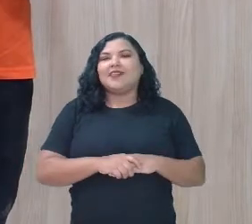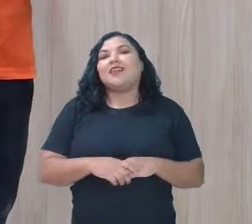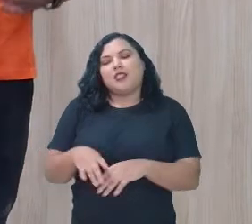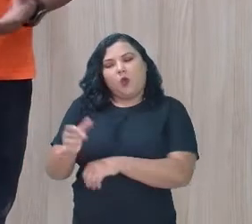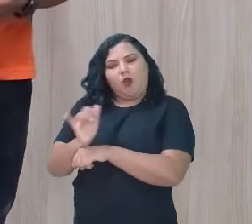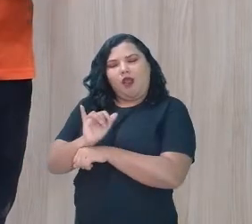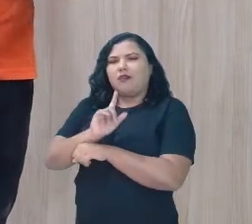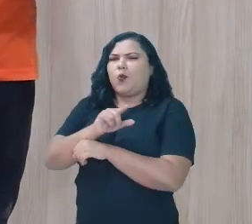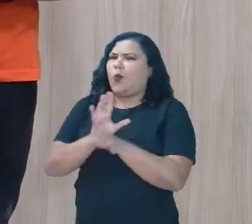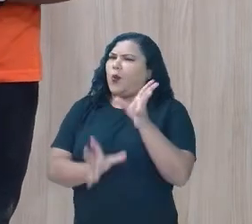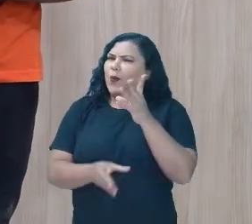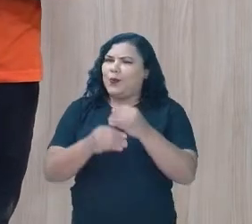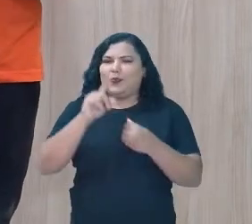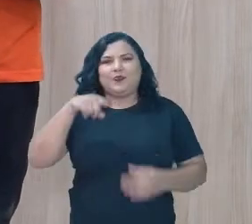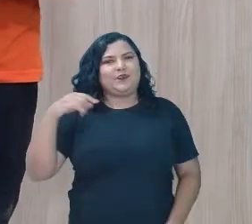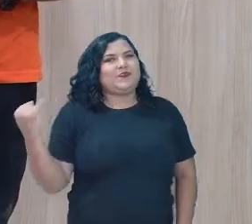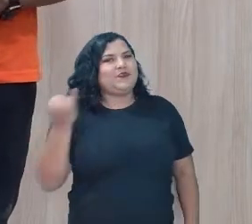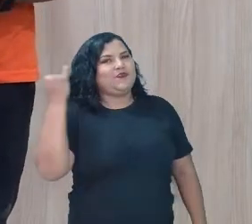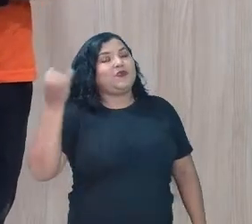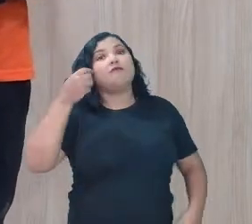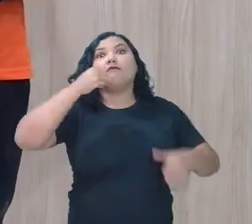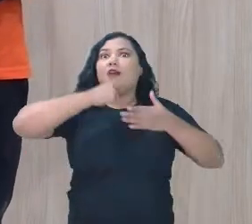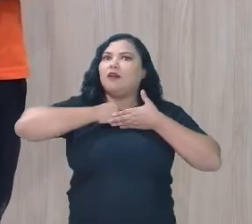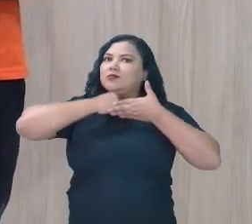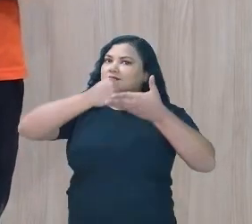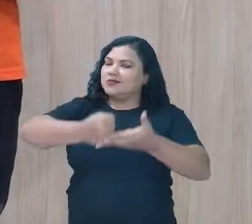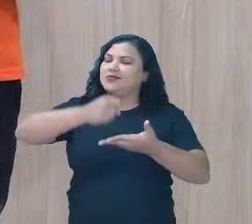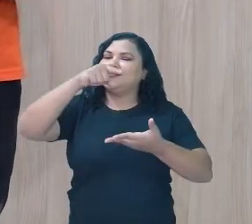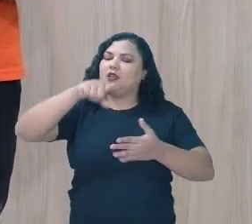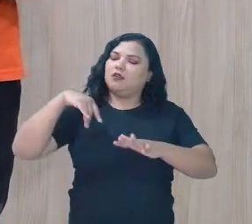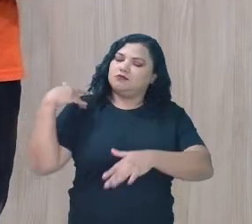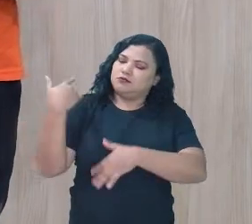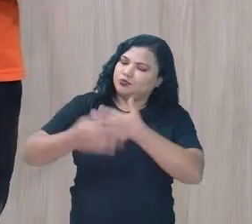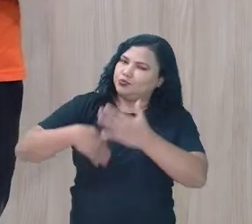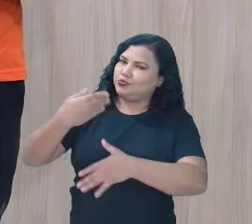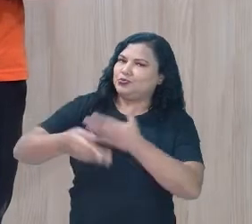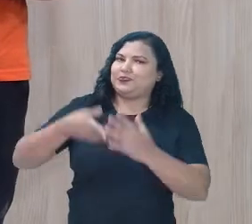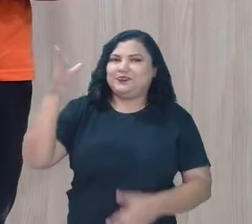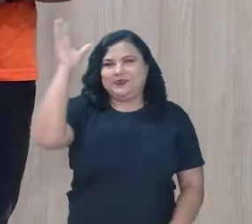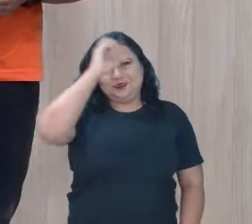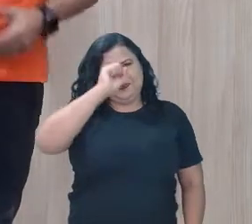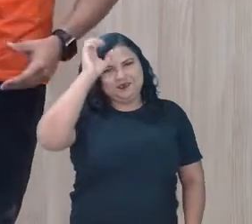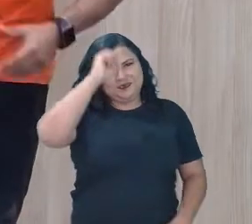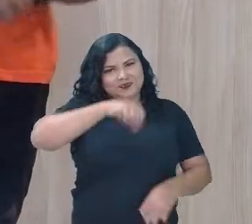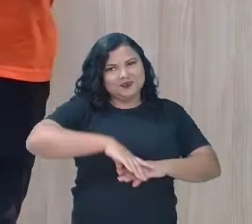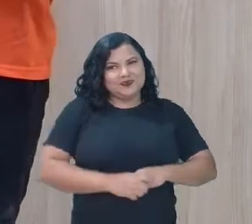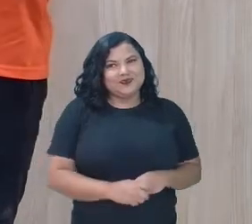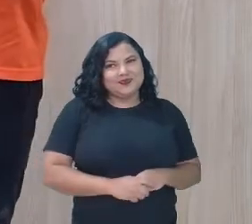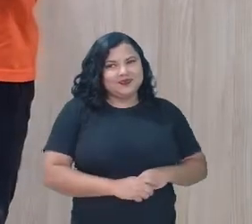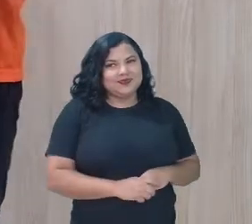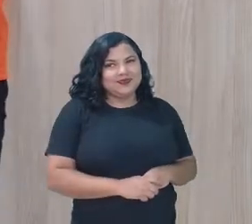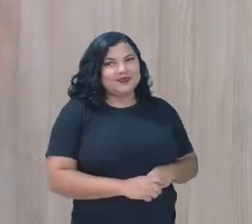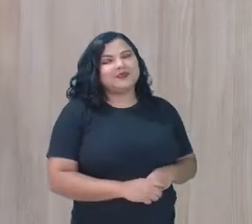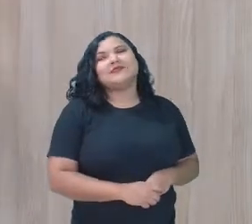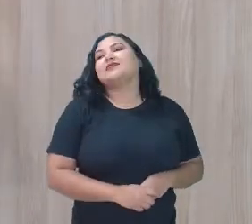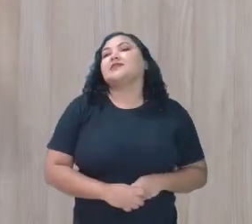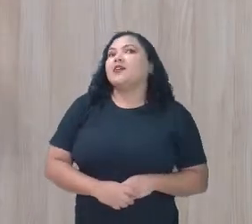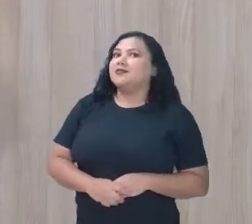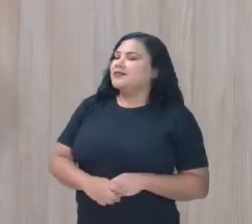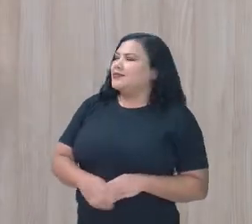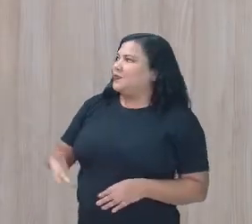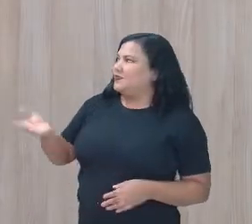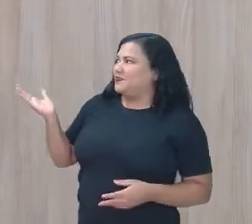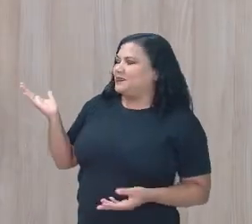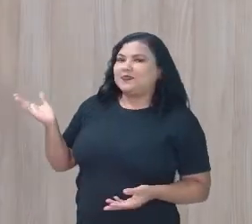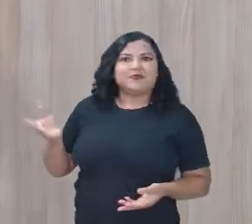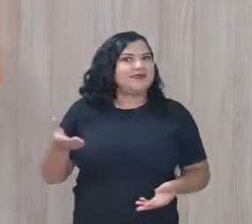bastante completo e importante que vai lhe ajudar aí no seu processo de aprendizado, tá bom? Recadinhos foram